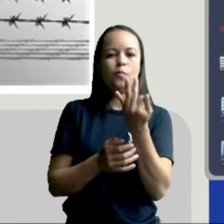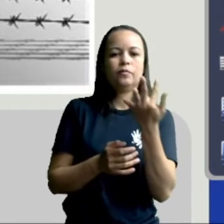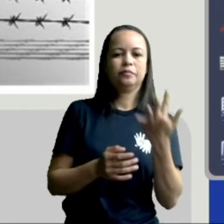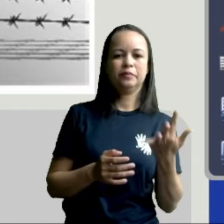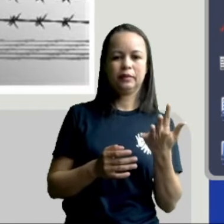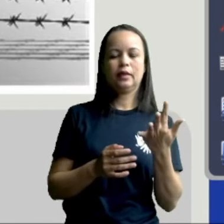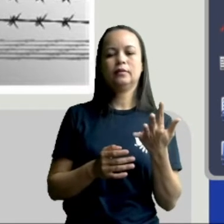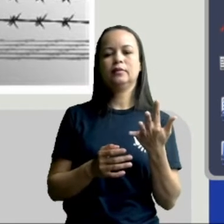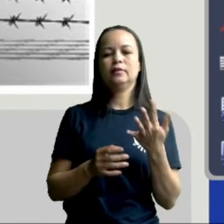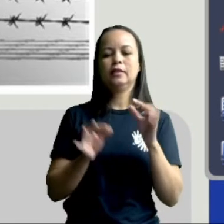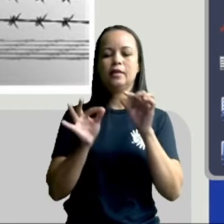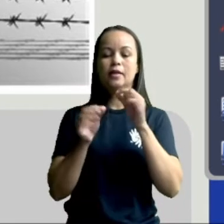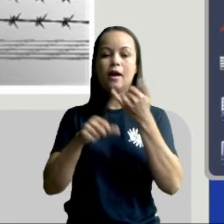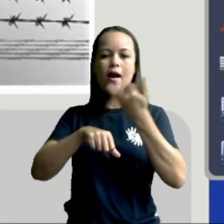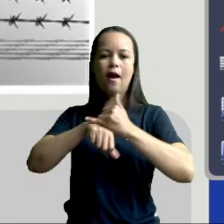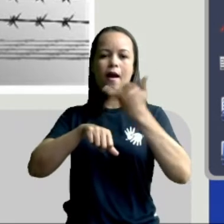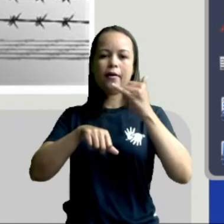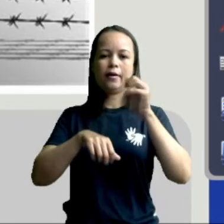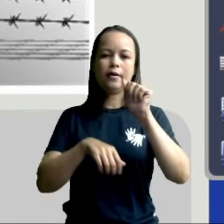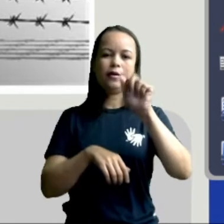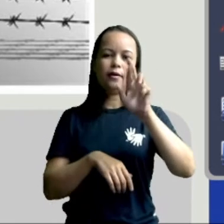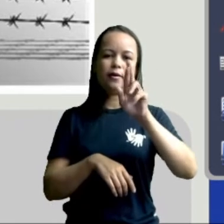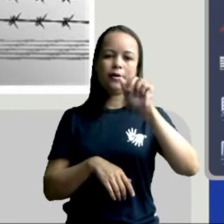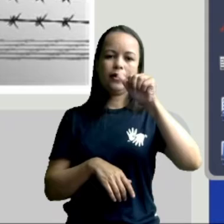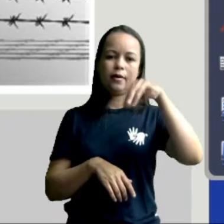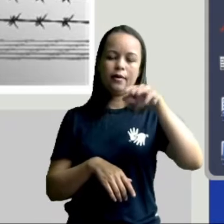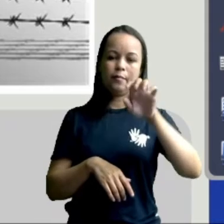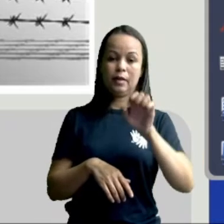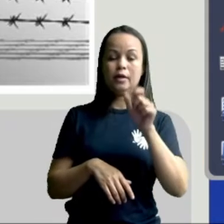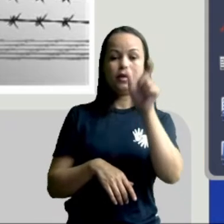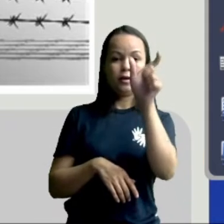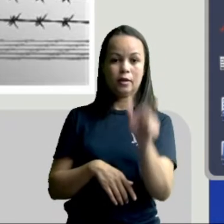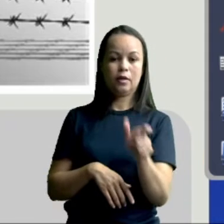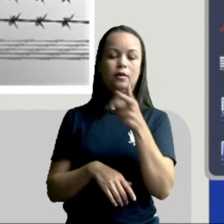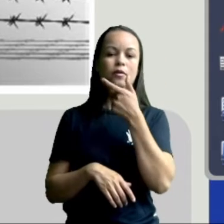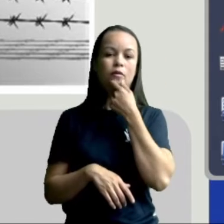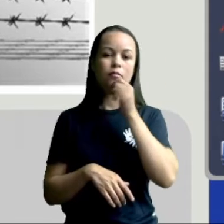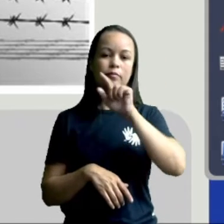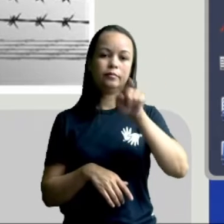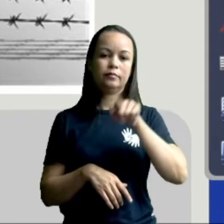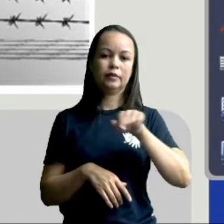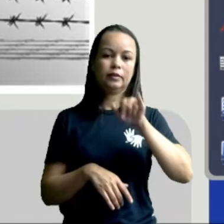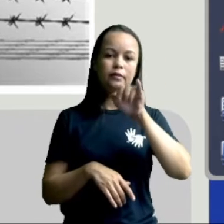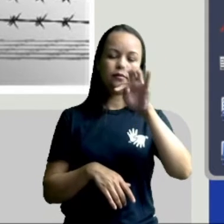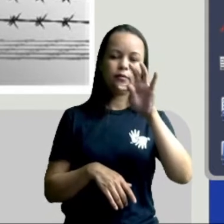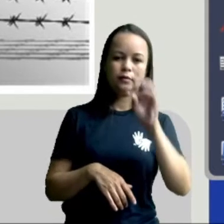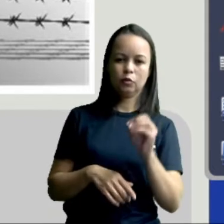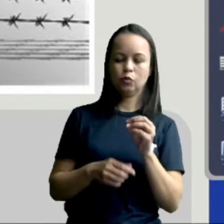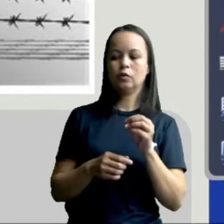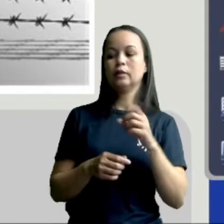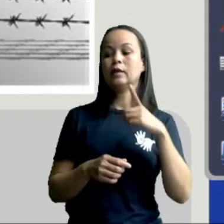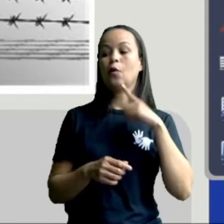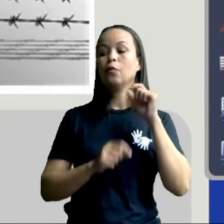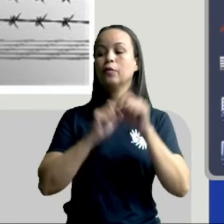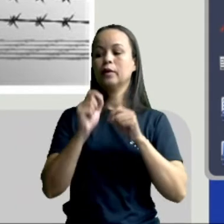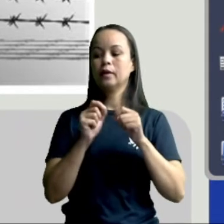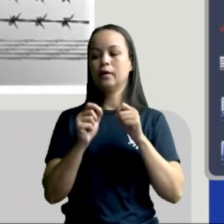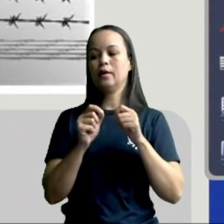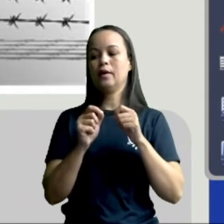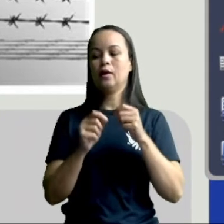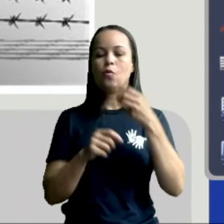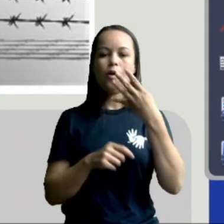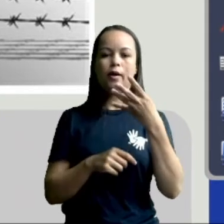arame que o senhor Zito deverá gastar. No caso aqui dá